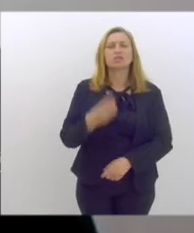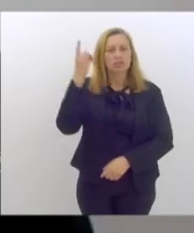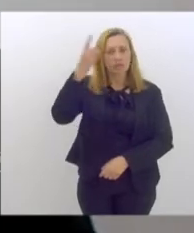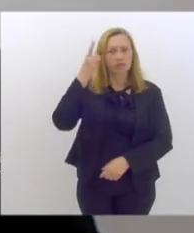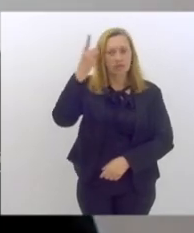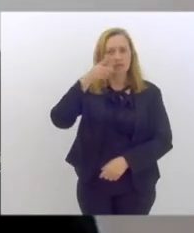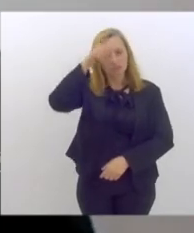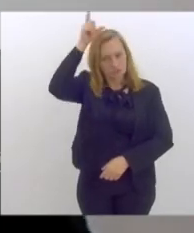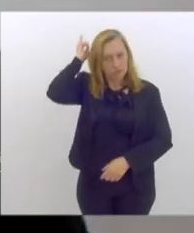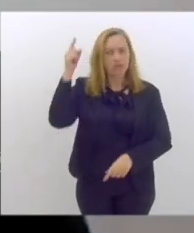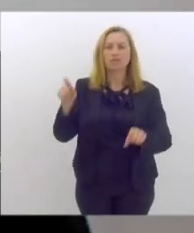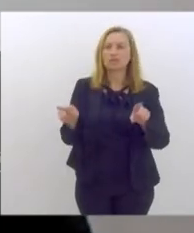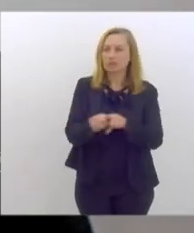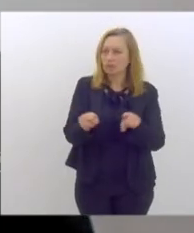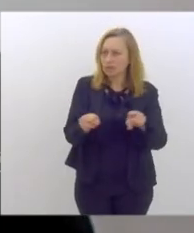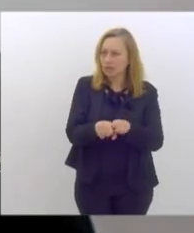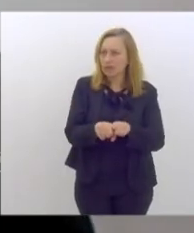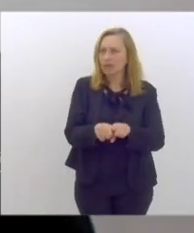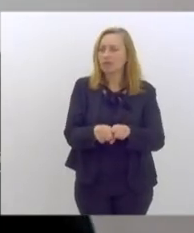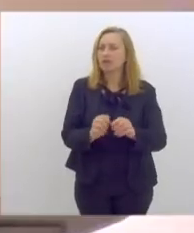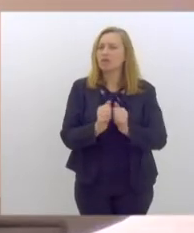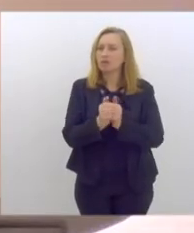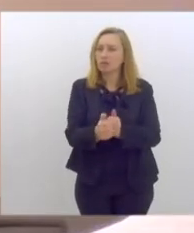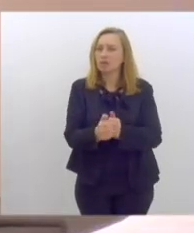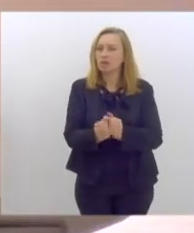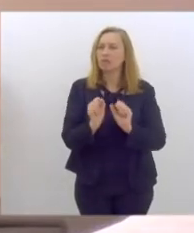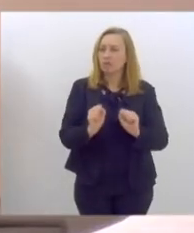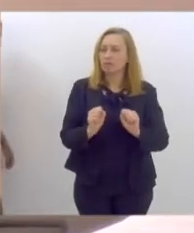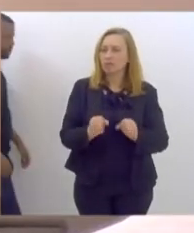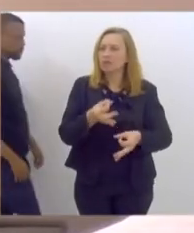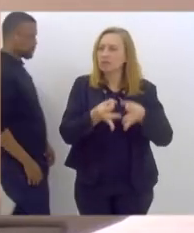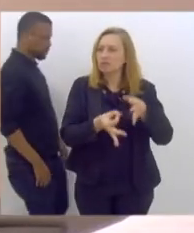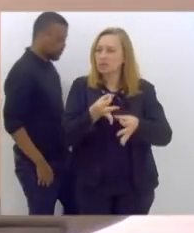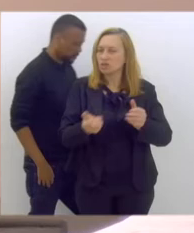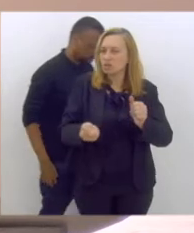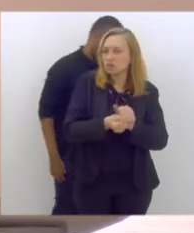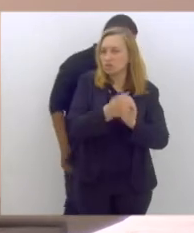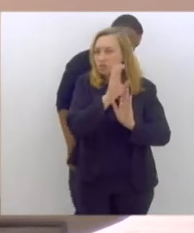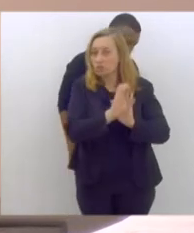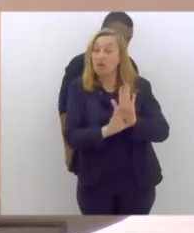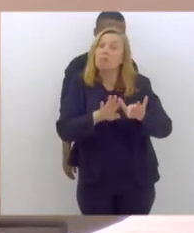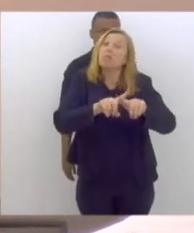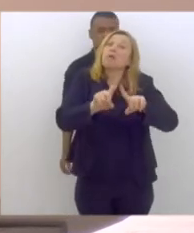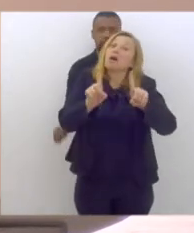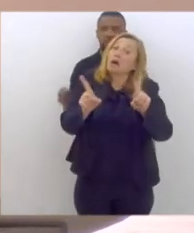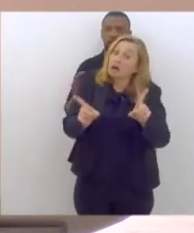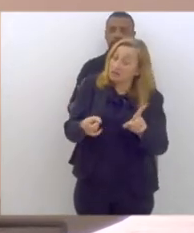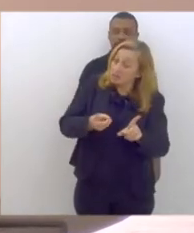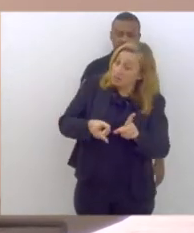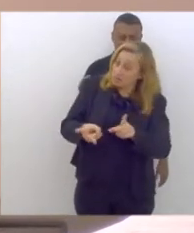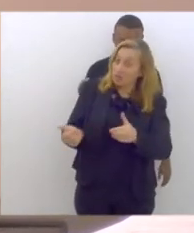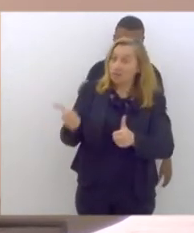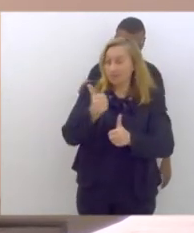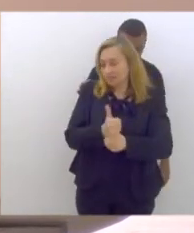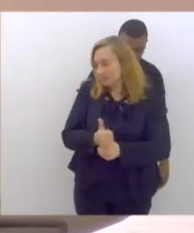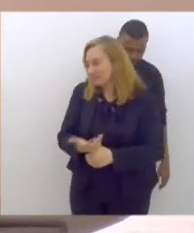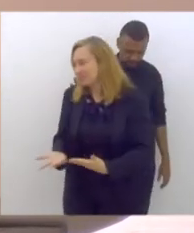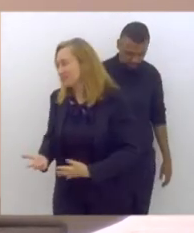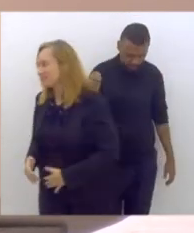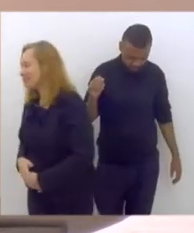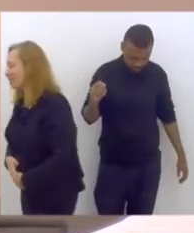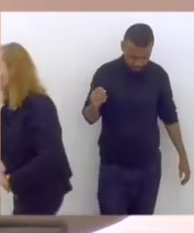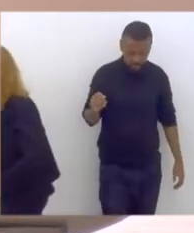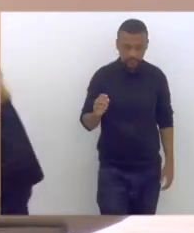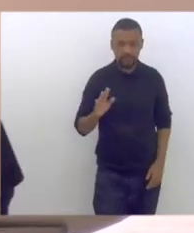Deputado Luiz Paulo também acompanha mas podia ser pela juridicidade com emendas mas vamos em frente apesar